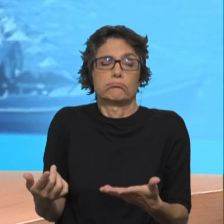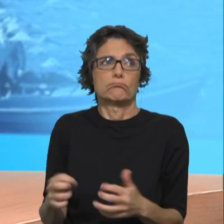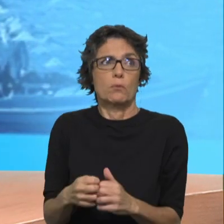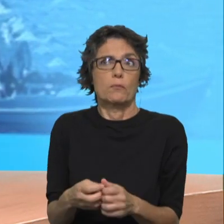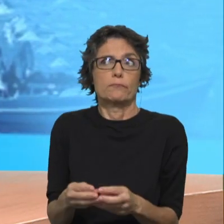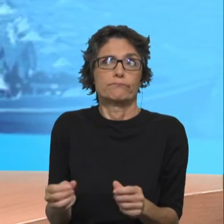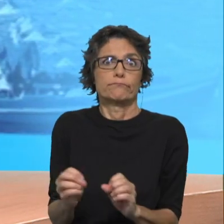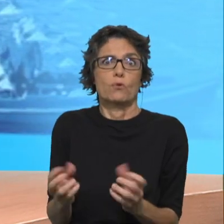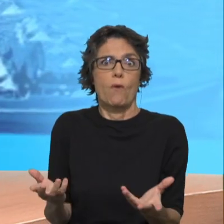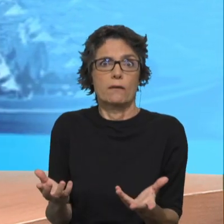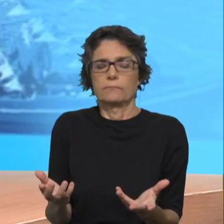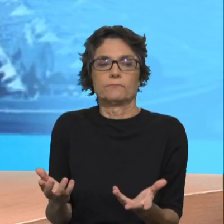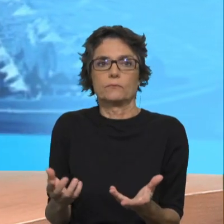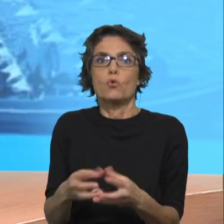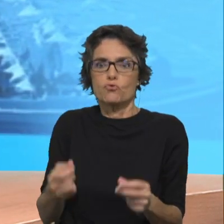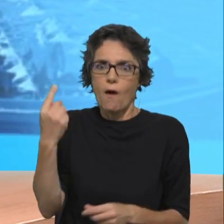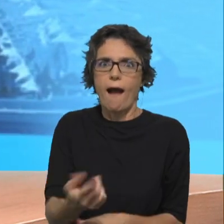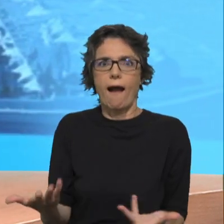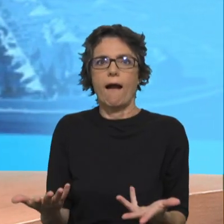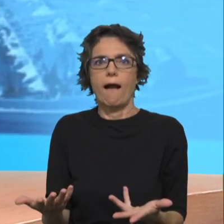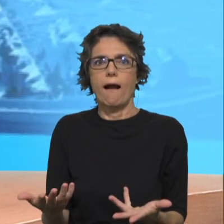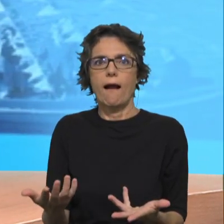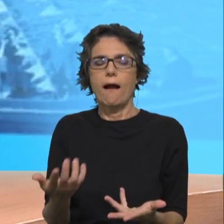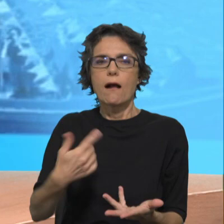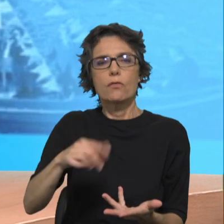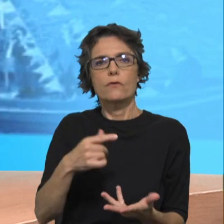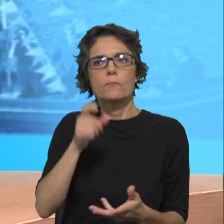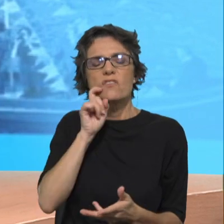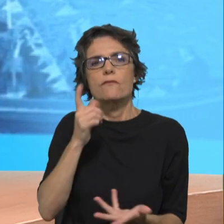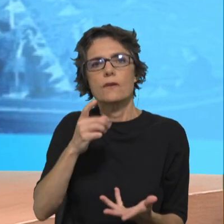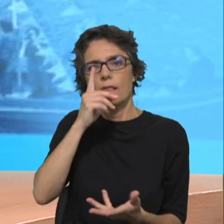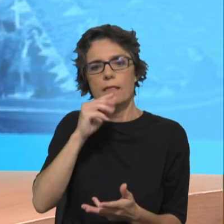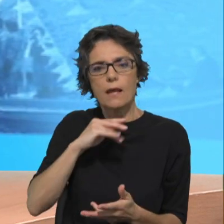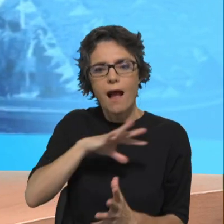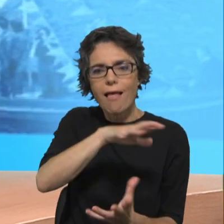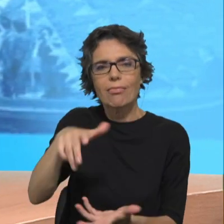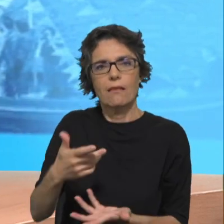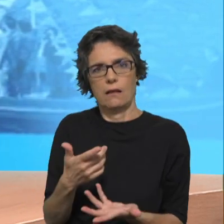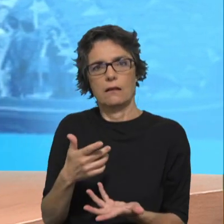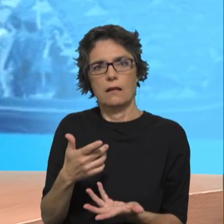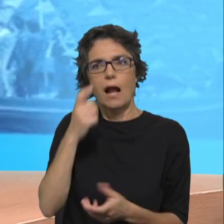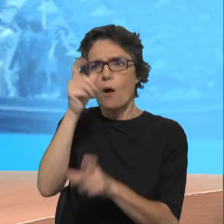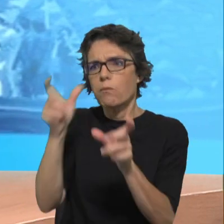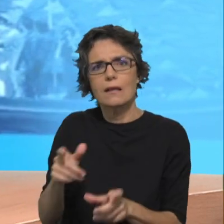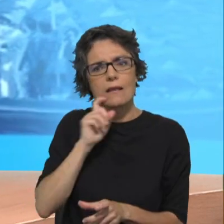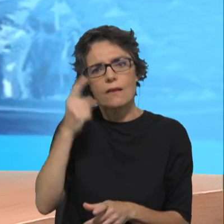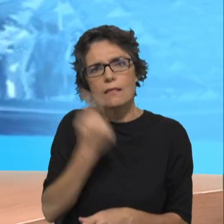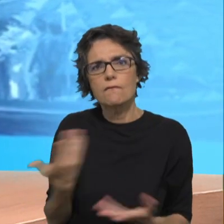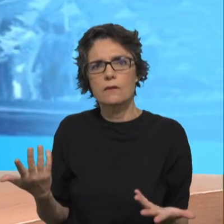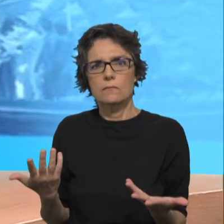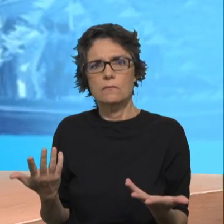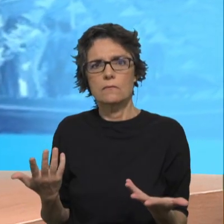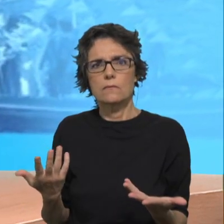que ter solução. É a própria existência do planeta e da humanidade que pode estar em risco, pelo menos como